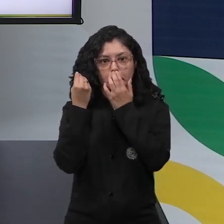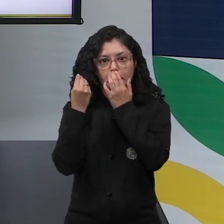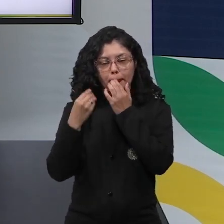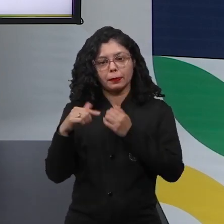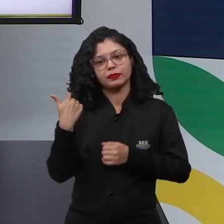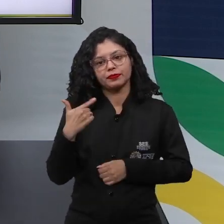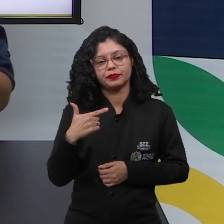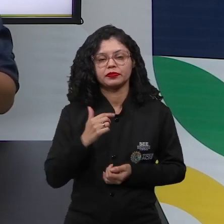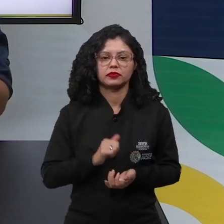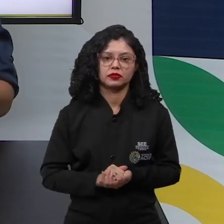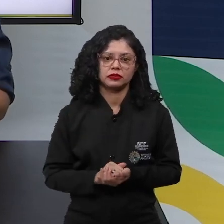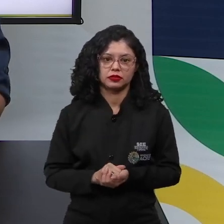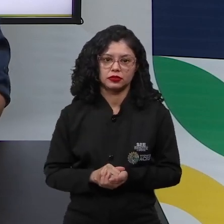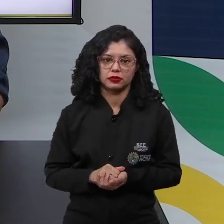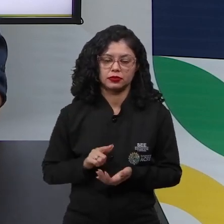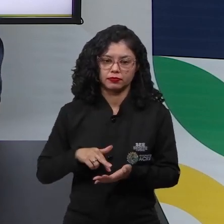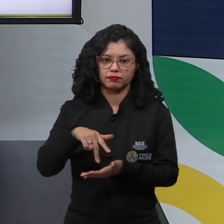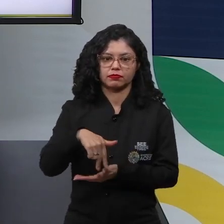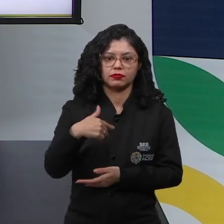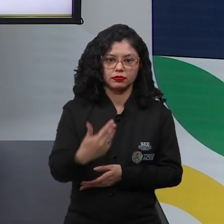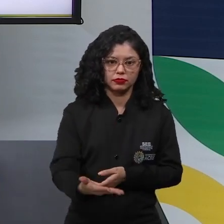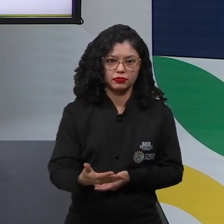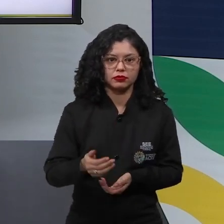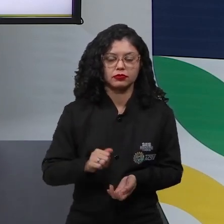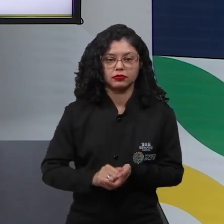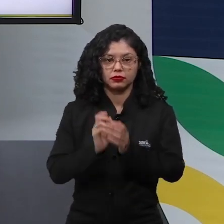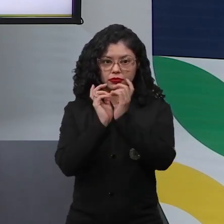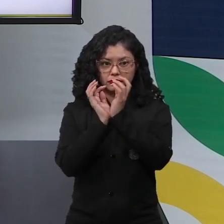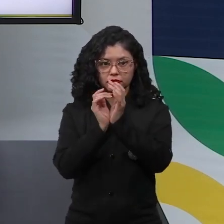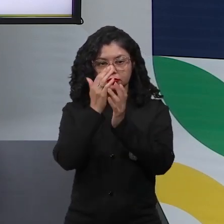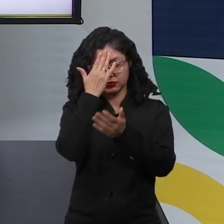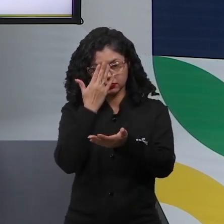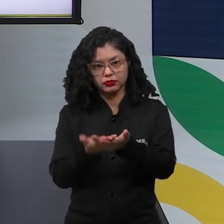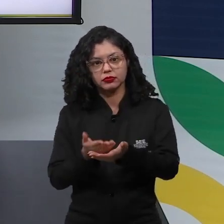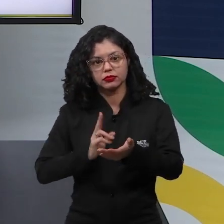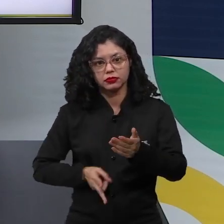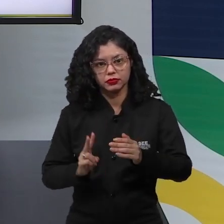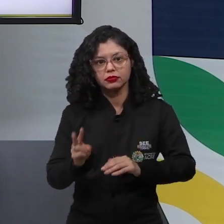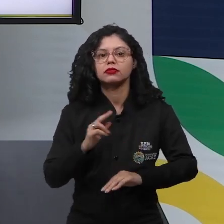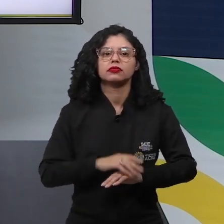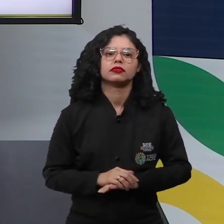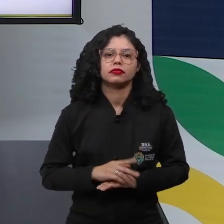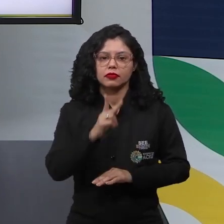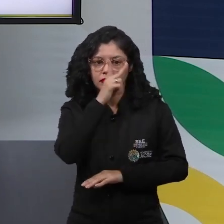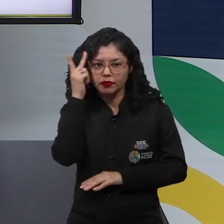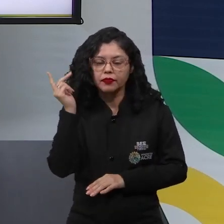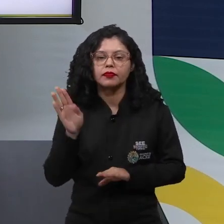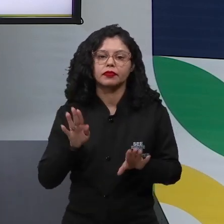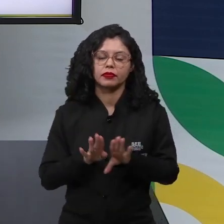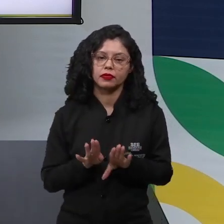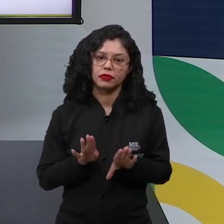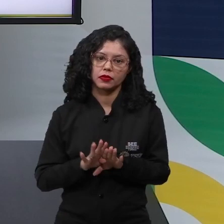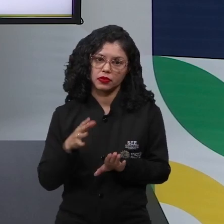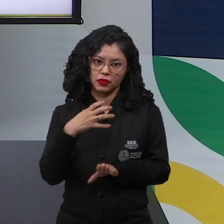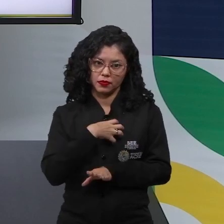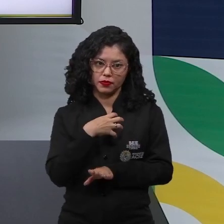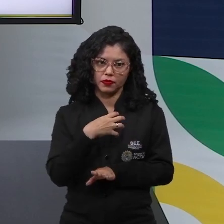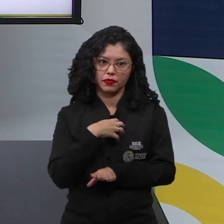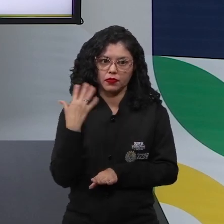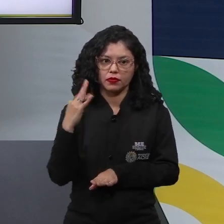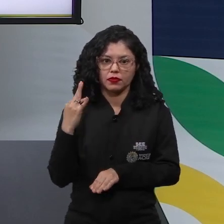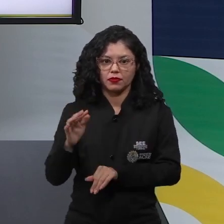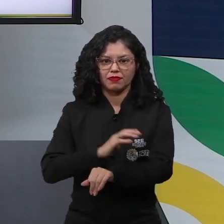está sem a perna e acaba andando e cai, porque o cérebro acredita que a perna ainda está lá. Pessoas relatam também que sentem dor